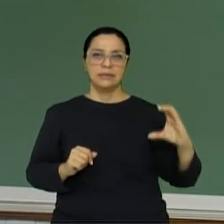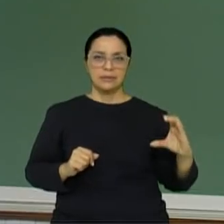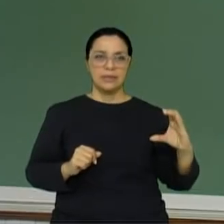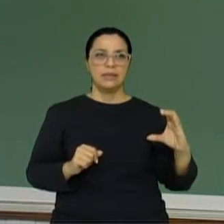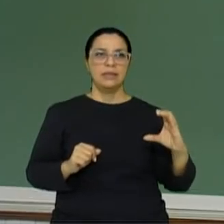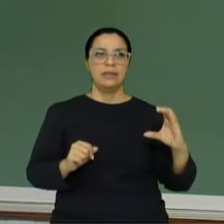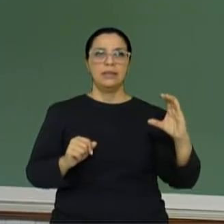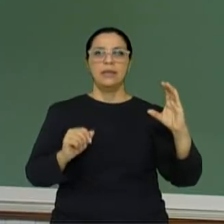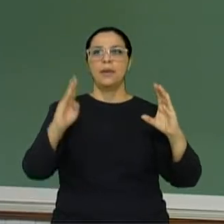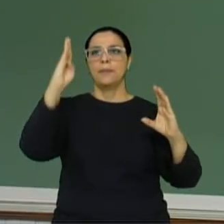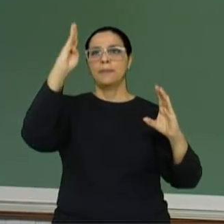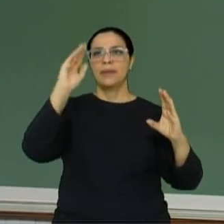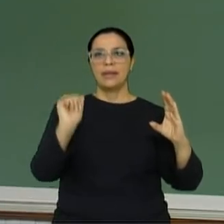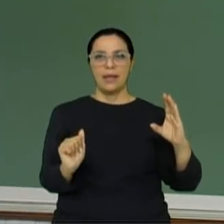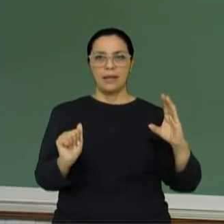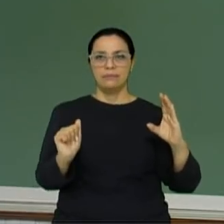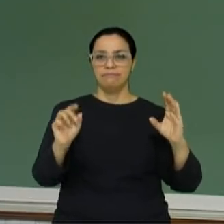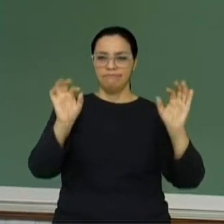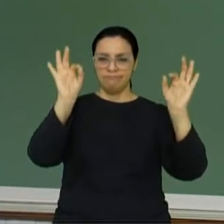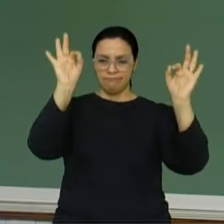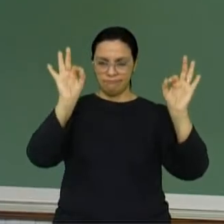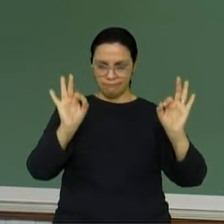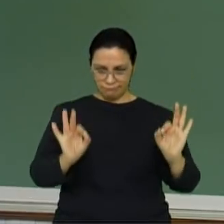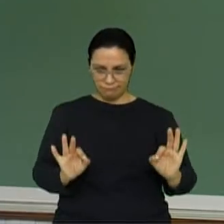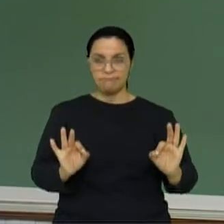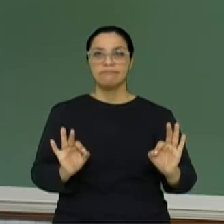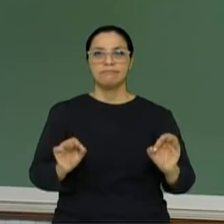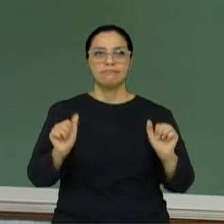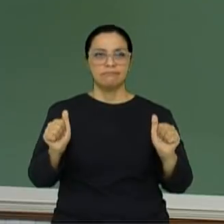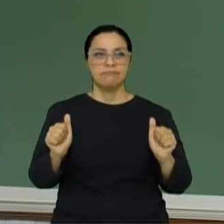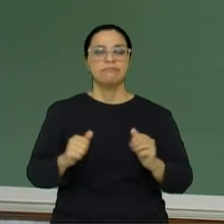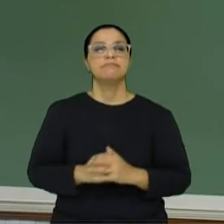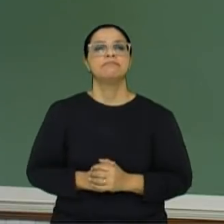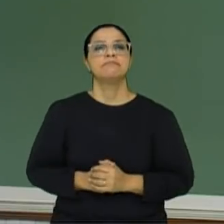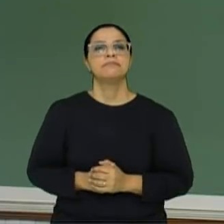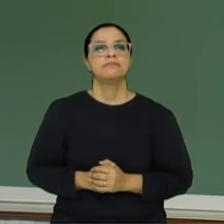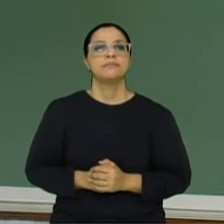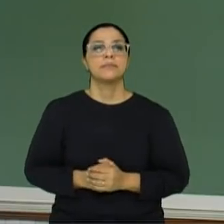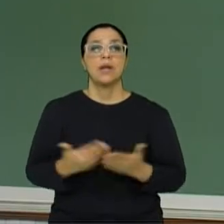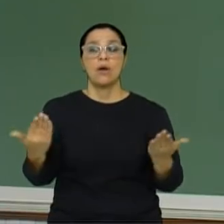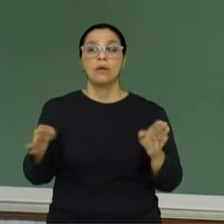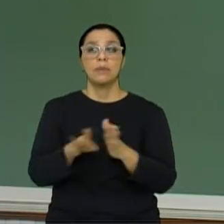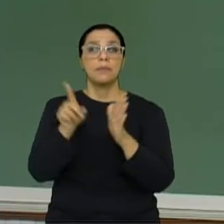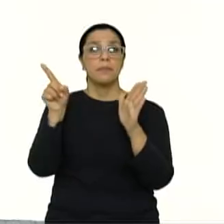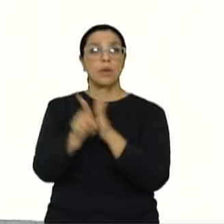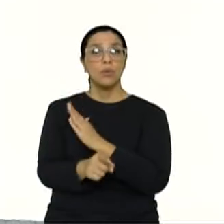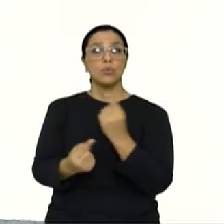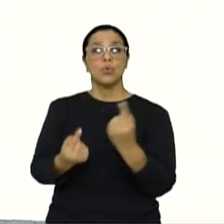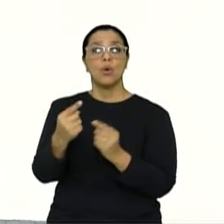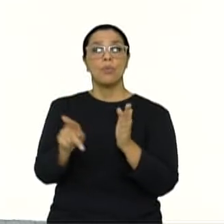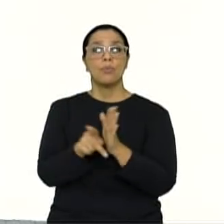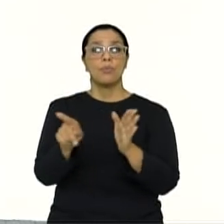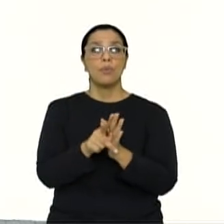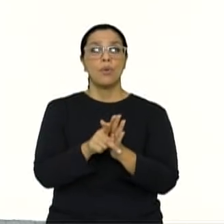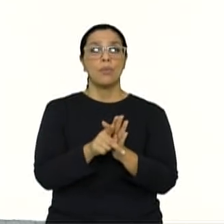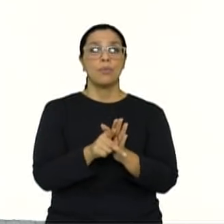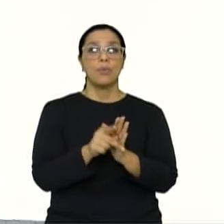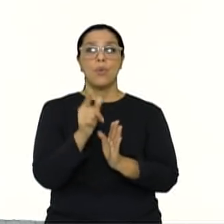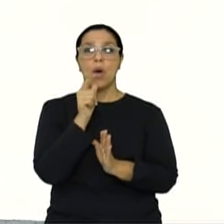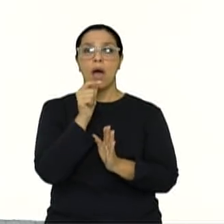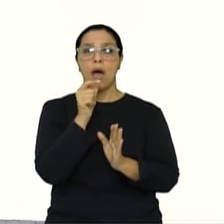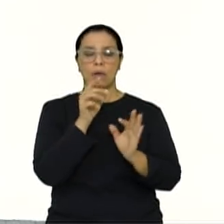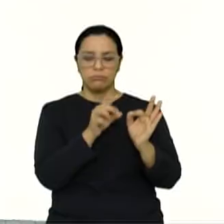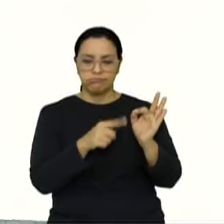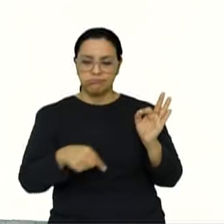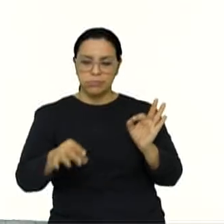rio. É paralelo ao AB, que é essa medida de 100 que está aí na figura, ok? E aí ele pergunta qual é a largura do